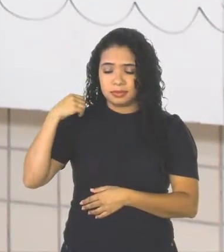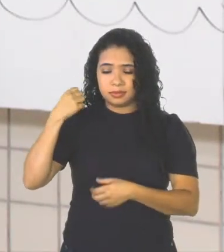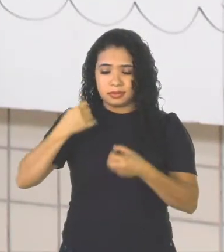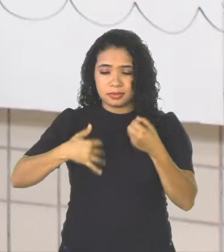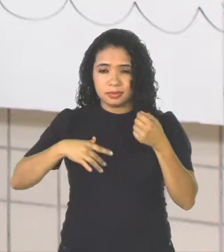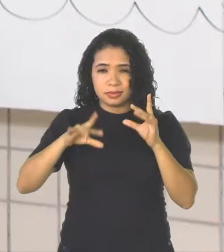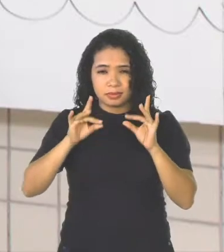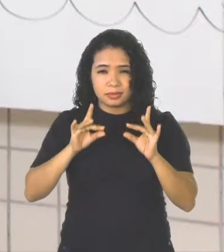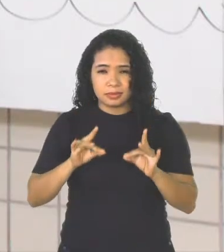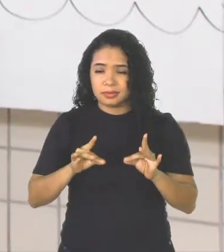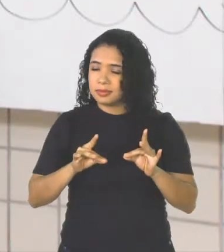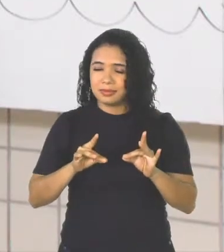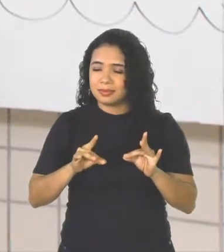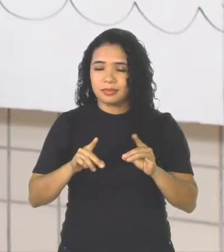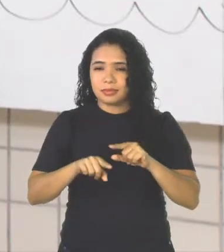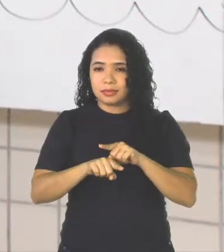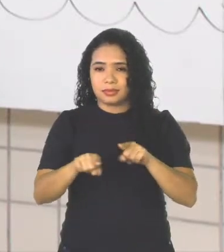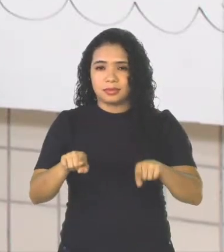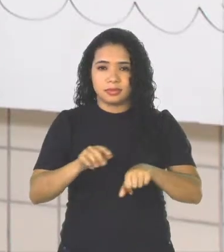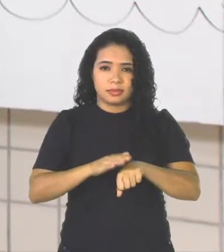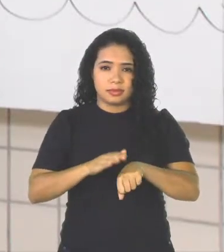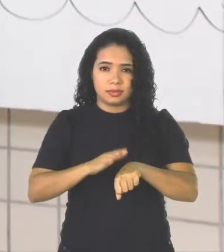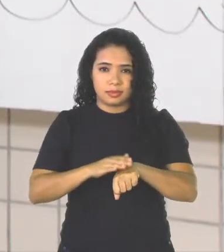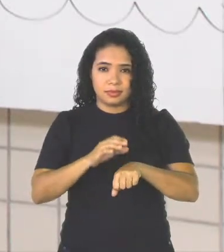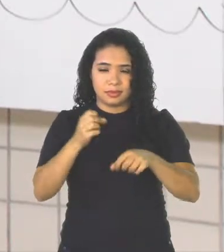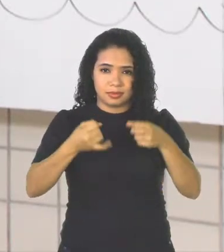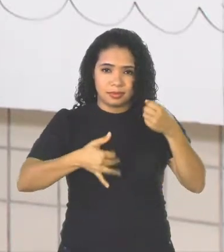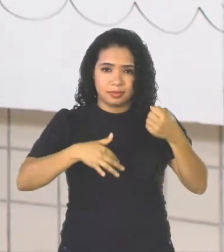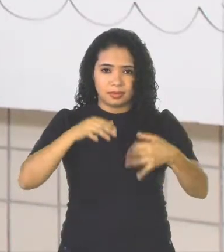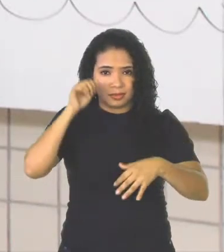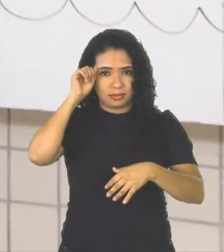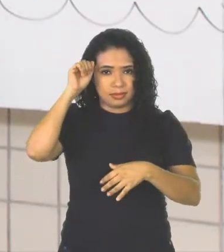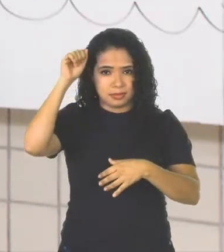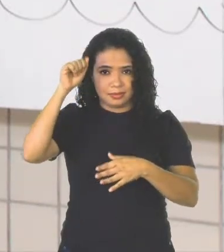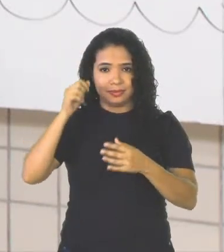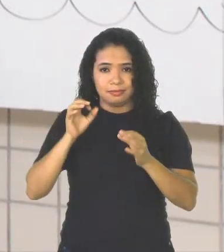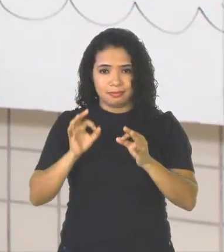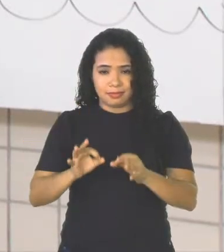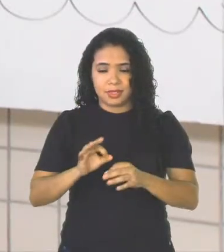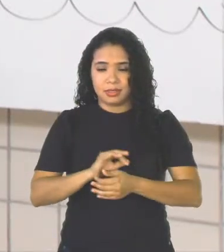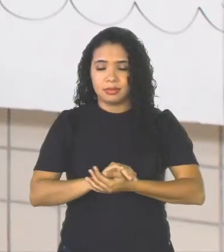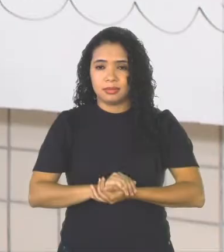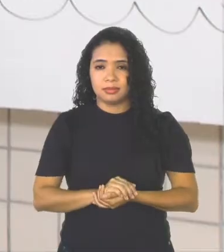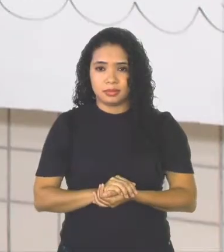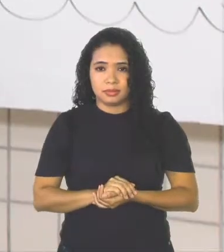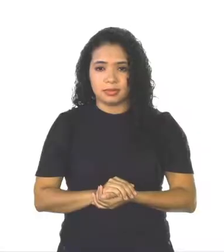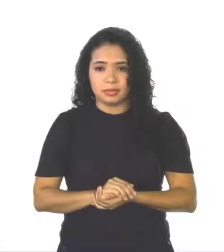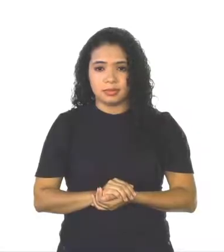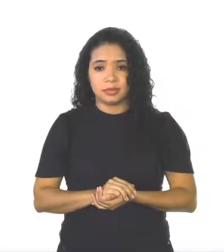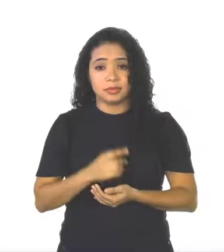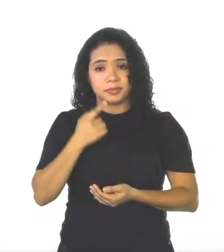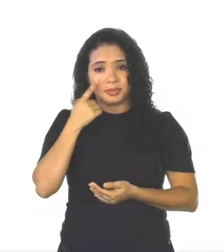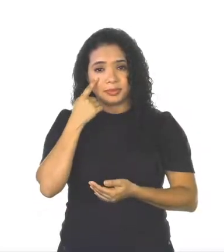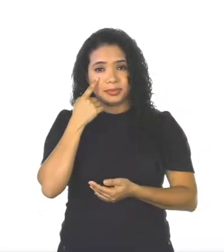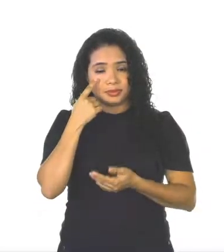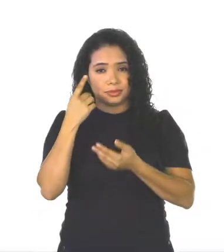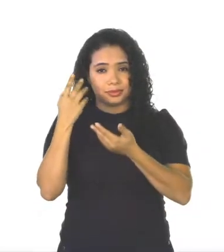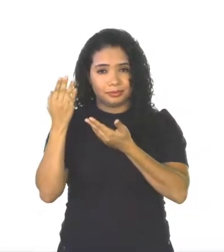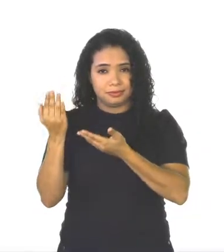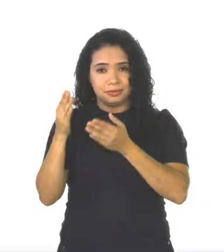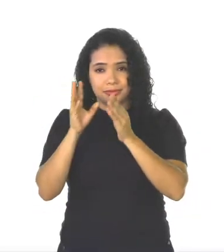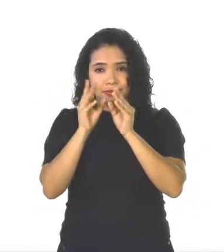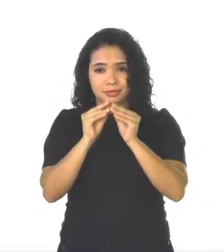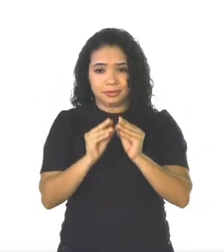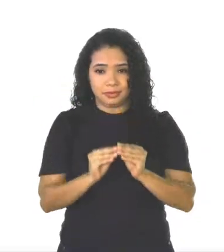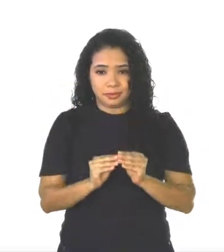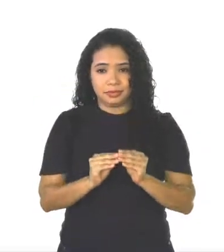vocês pesquisem, descubram mais sobre essa escritora, certo? Então vamos ver um pouquinho do resumo, olha só.